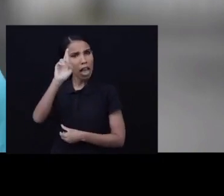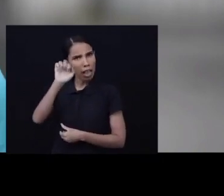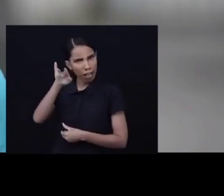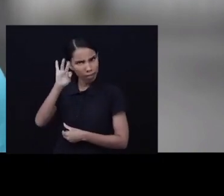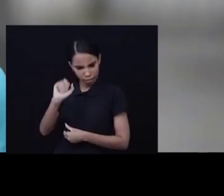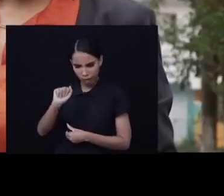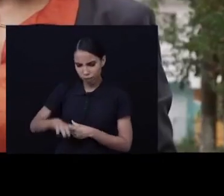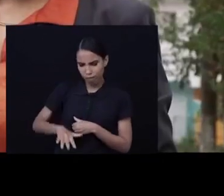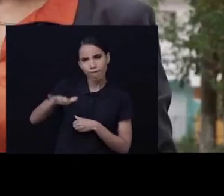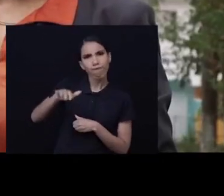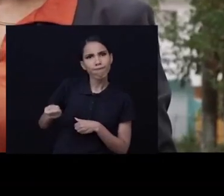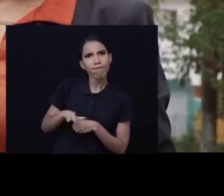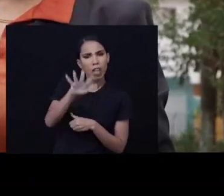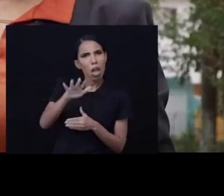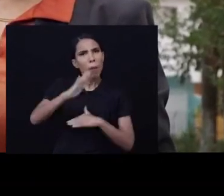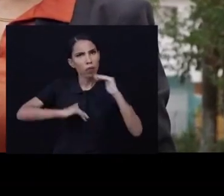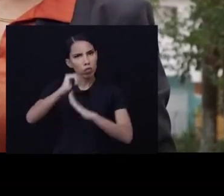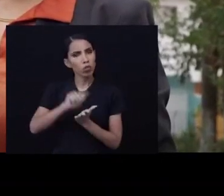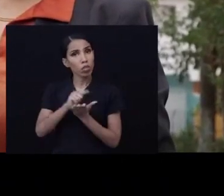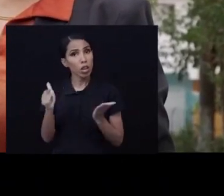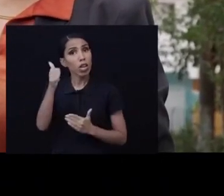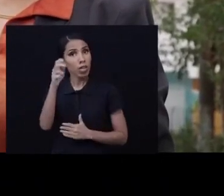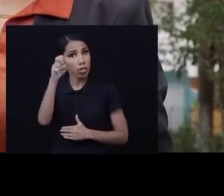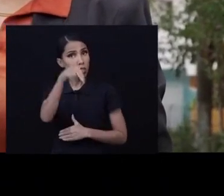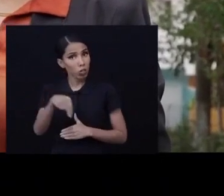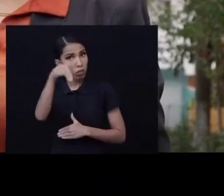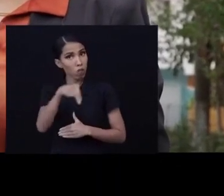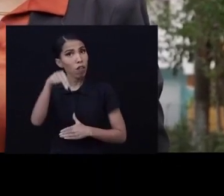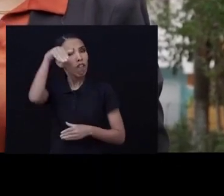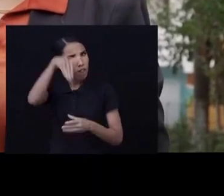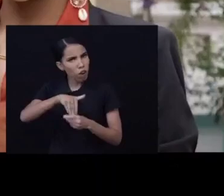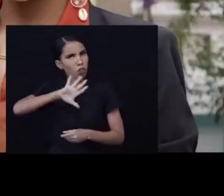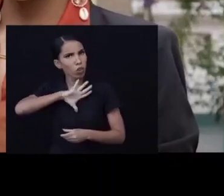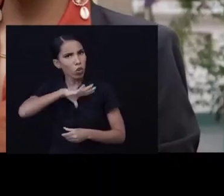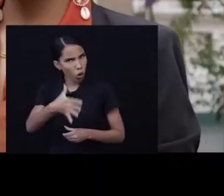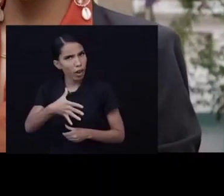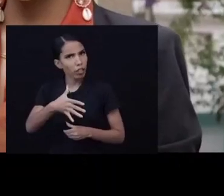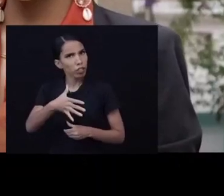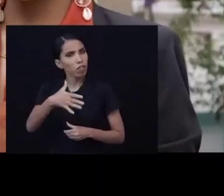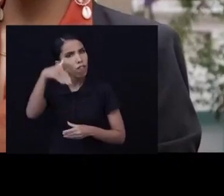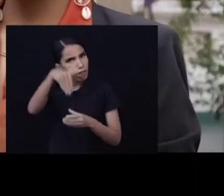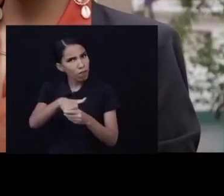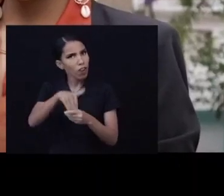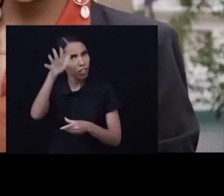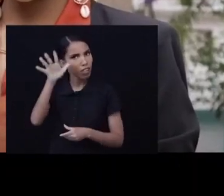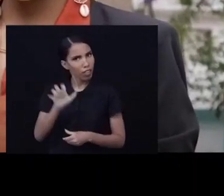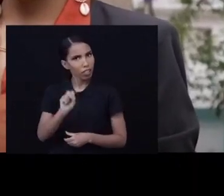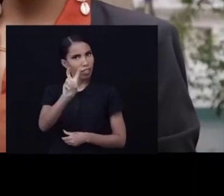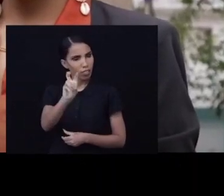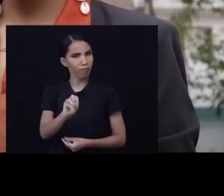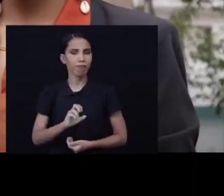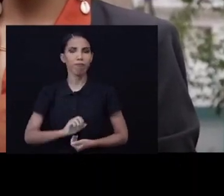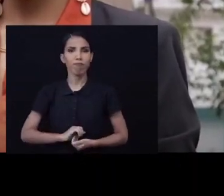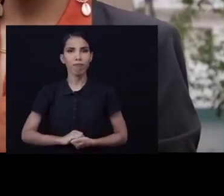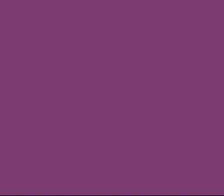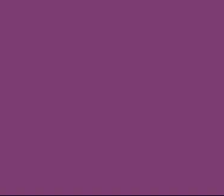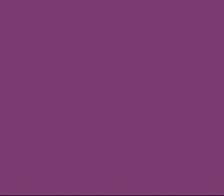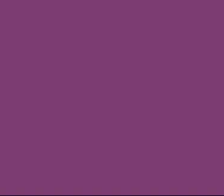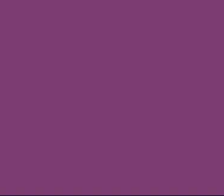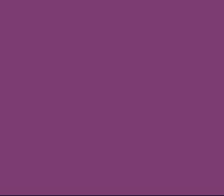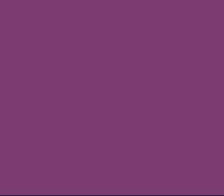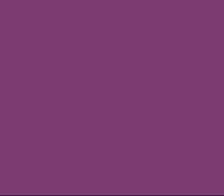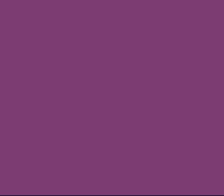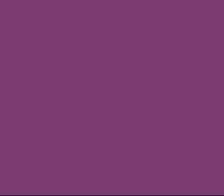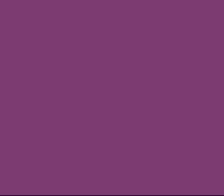Souza 50. A Renata é cria da Maré, é jornalista. No dia 15 de novembro, vote pela coragem. Vote Renata